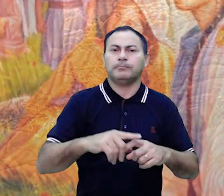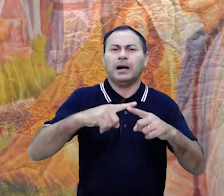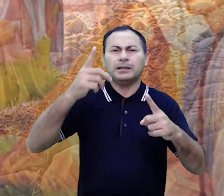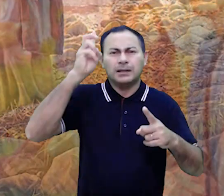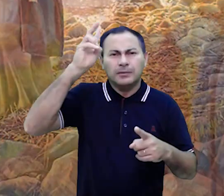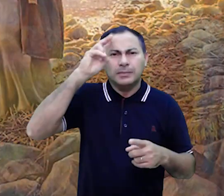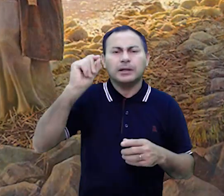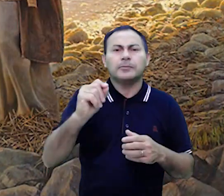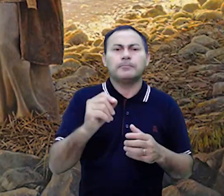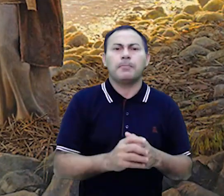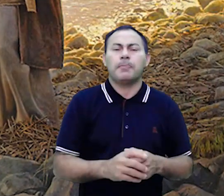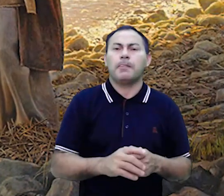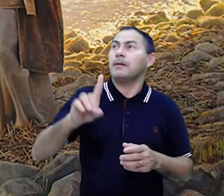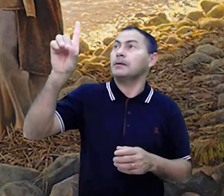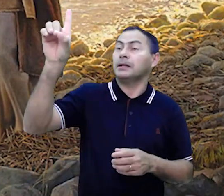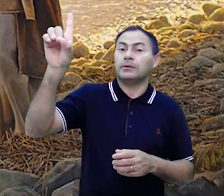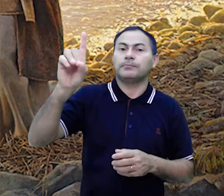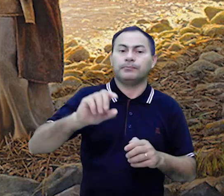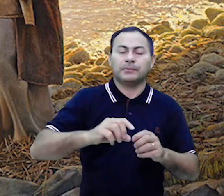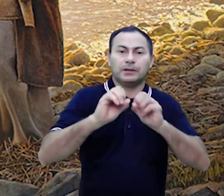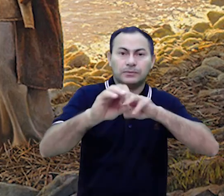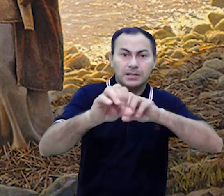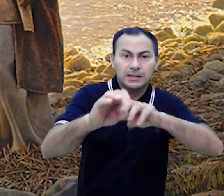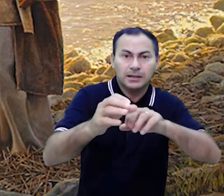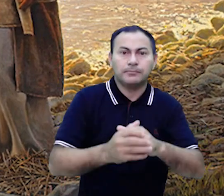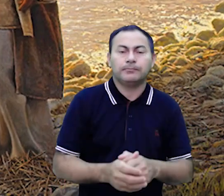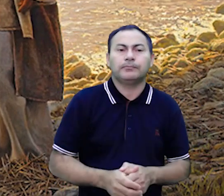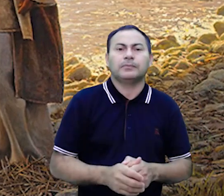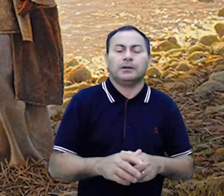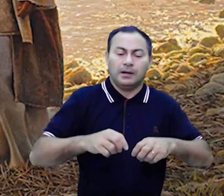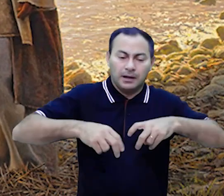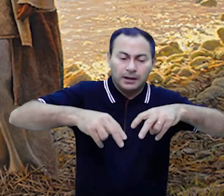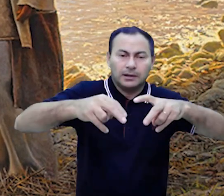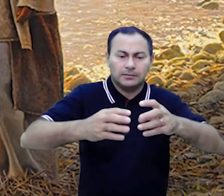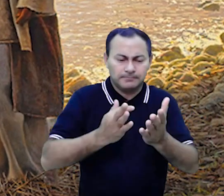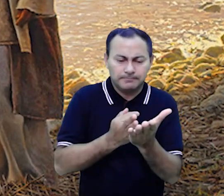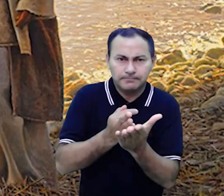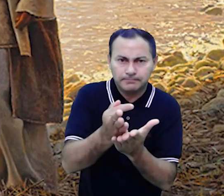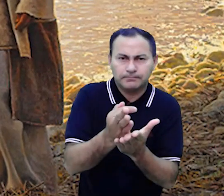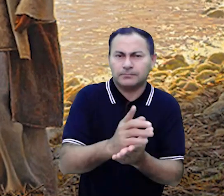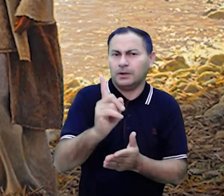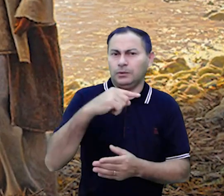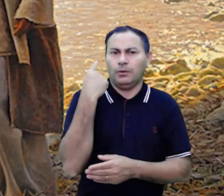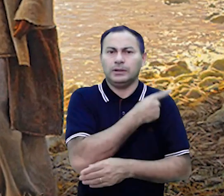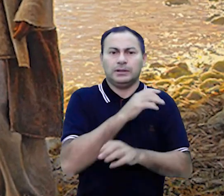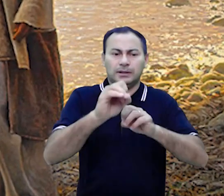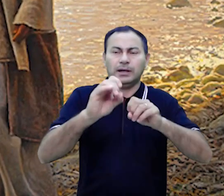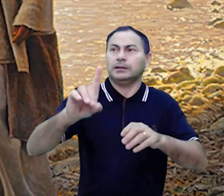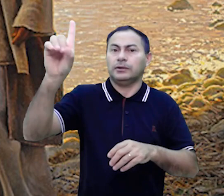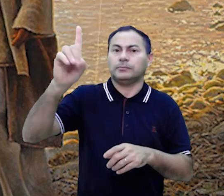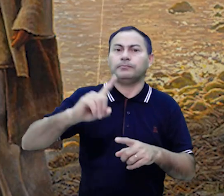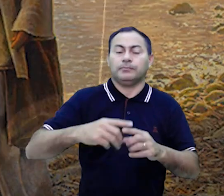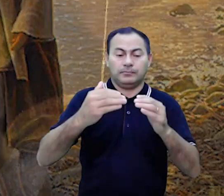padrões. Mas lembre-se de que é Deus que nos ensina a andar na retidão. Não somos nós